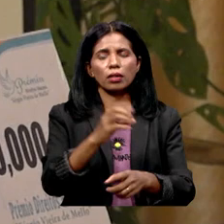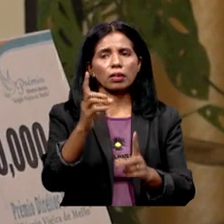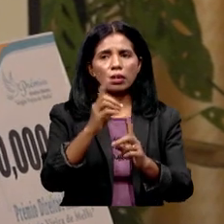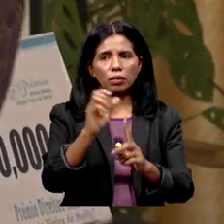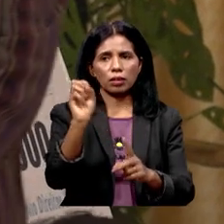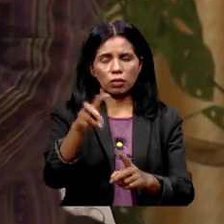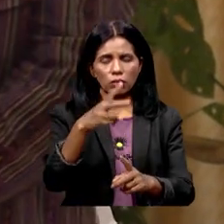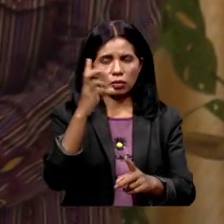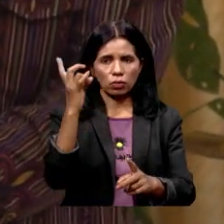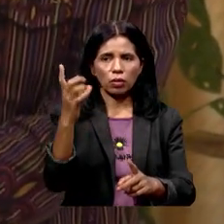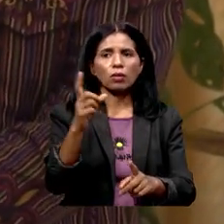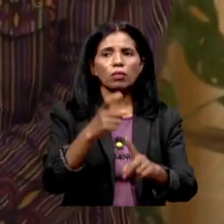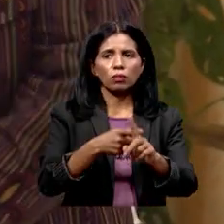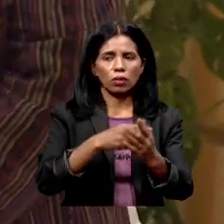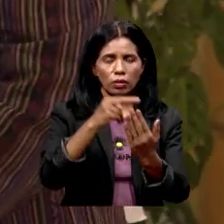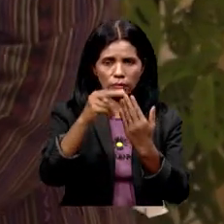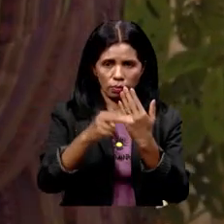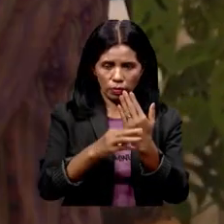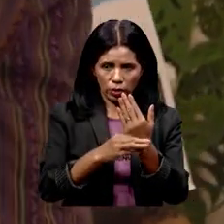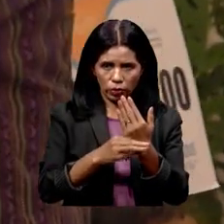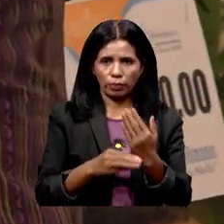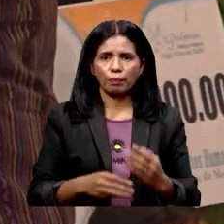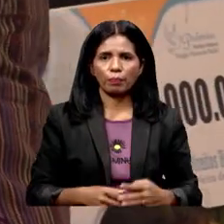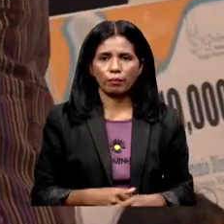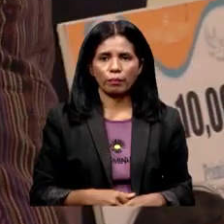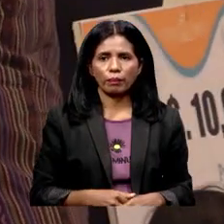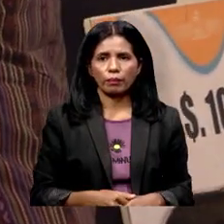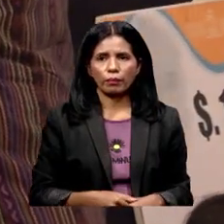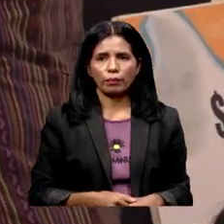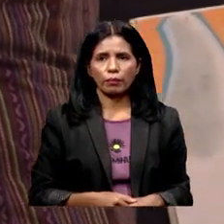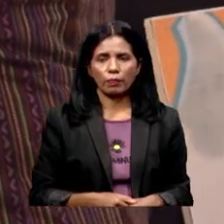Sanulo Resin Walu, Fulan Marsu. Celina Lopes, Agustino da Costa, Ziemen.